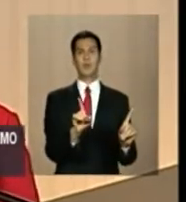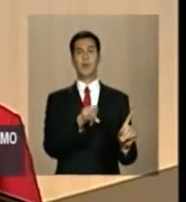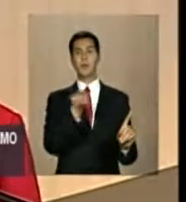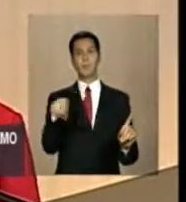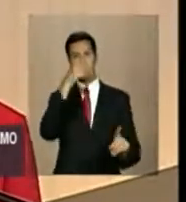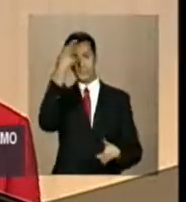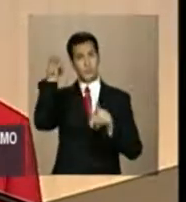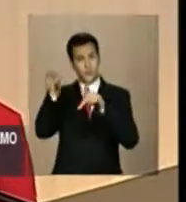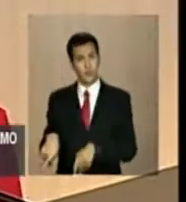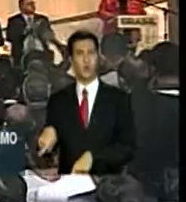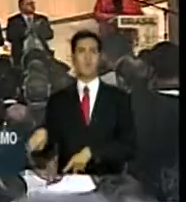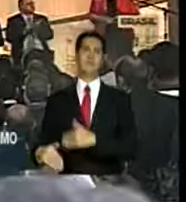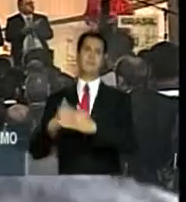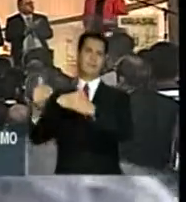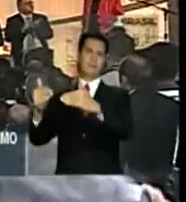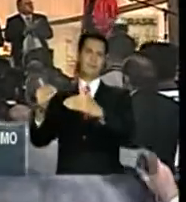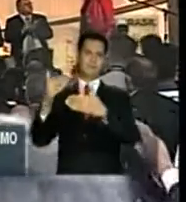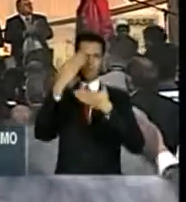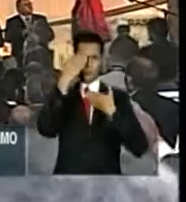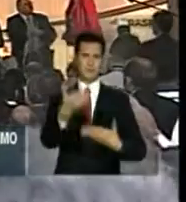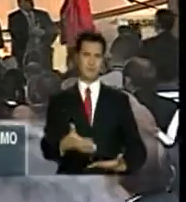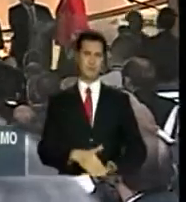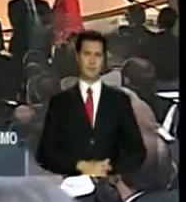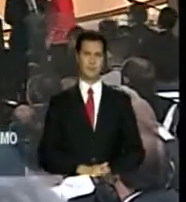Muito obrigado.